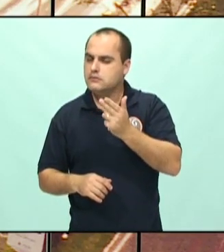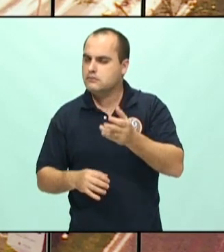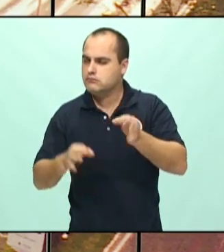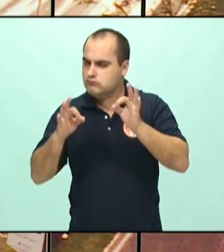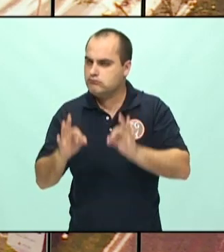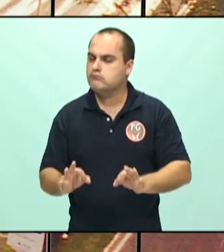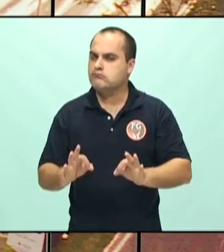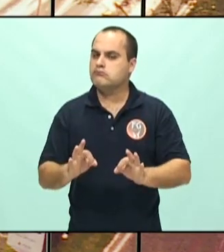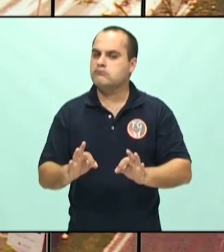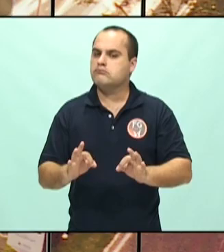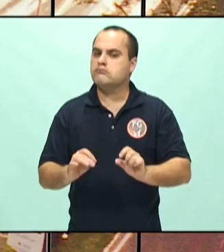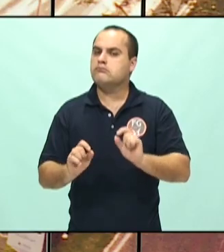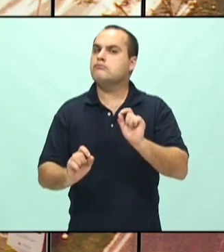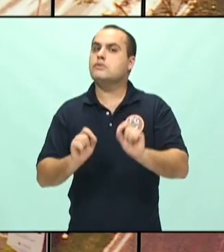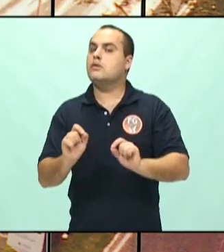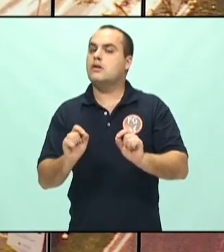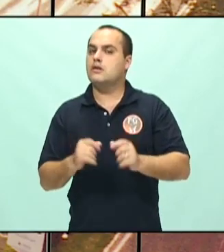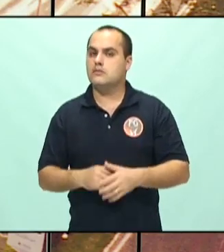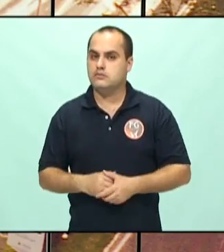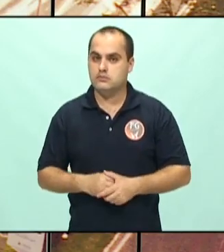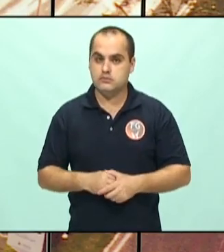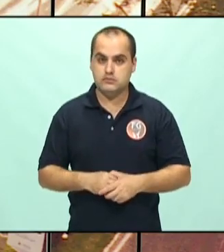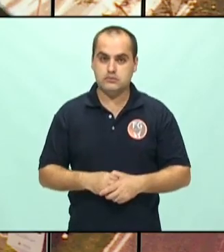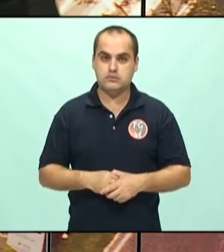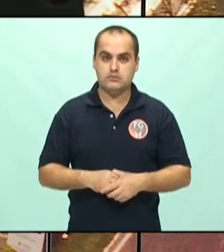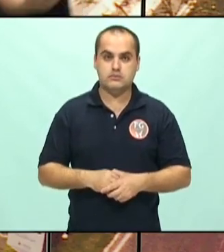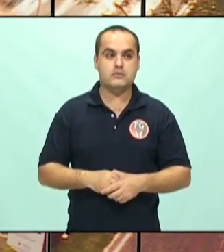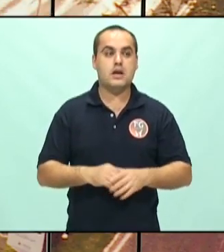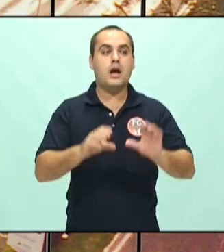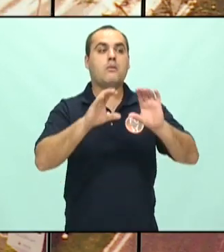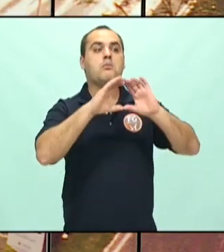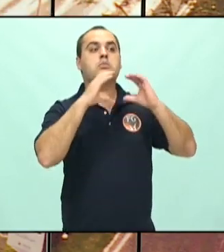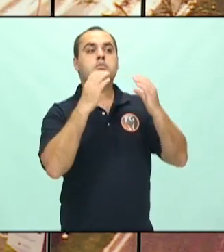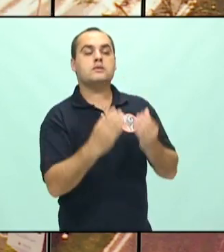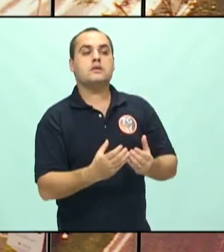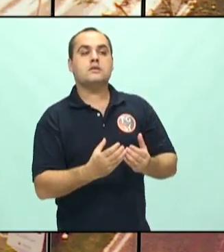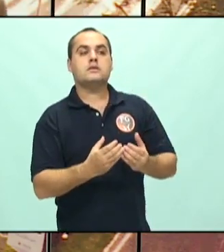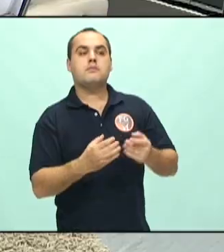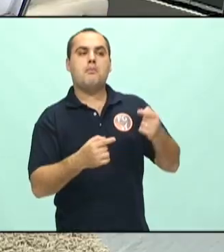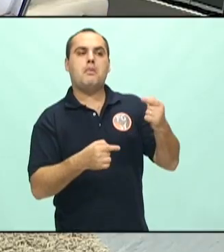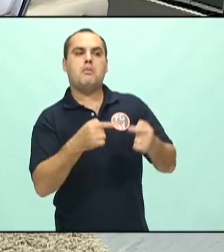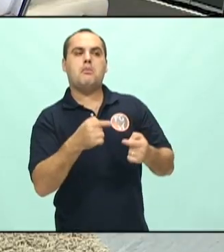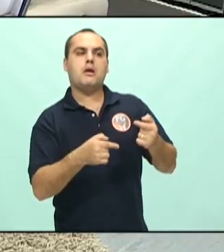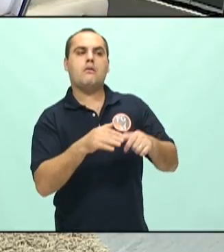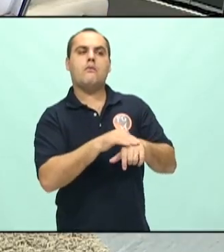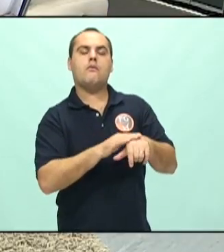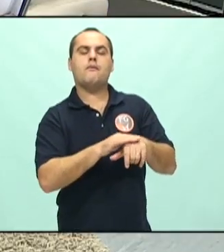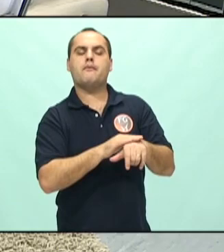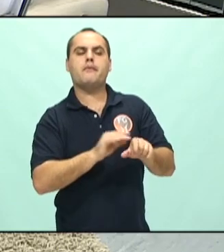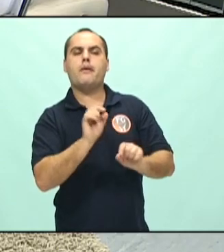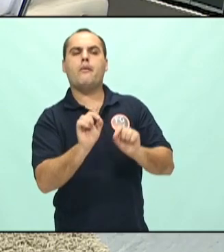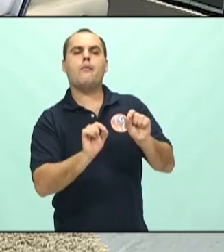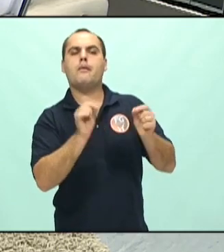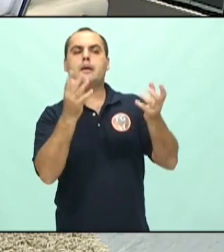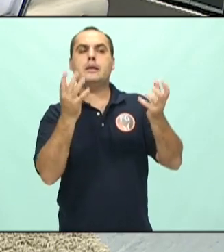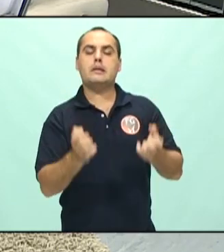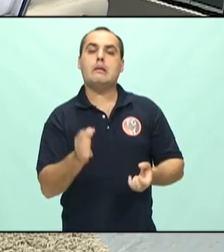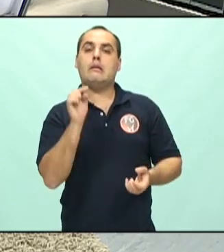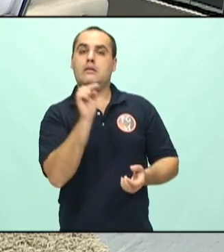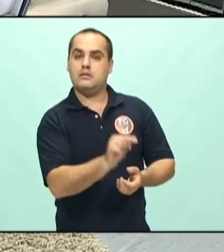ao possibilitar com que a comunidade discuta o que quer ali agora